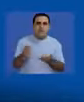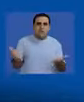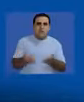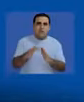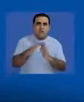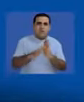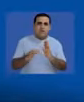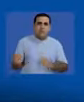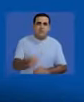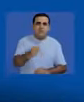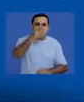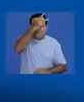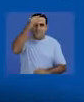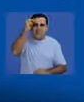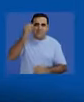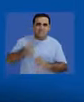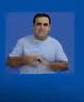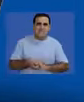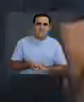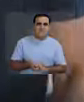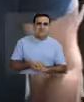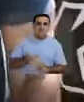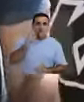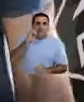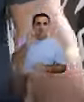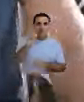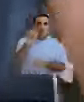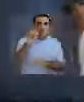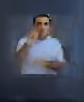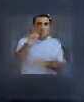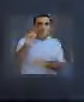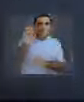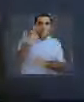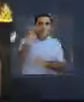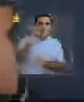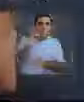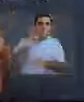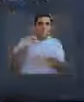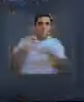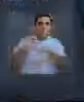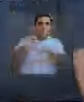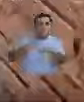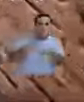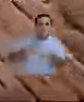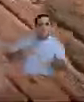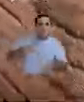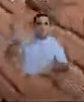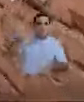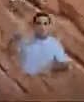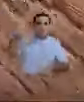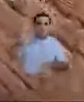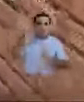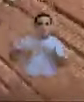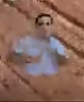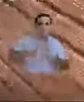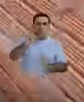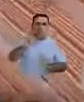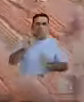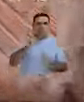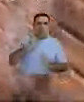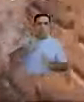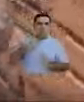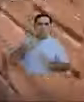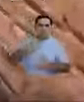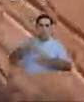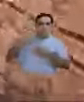Começa agora o programa Duarte Prefeito. Dia 8 de outubro, eu estava em plena campanha na Vila Itamar, quando fui surpreendido pela história